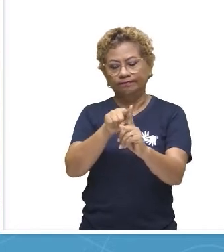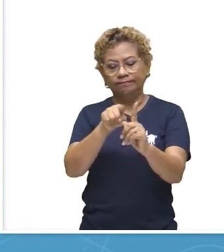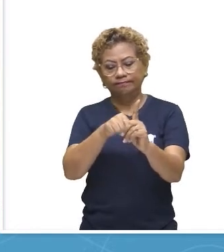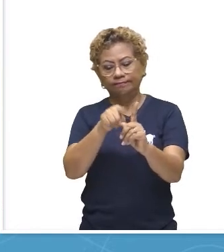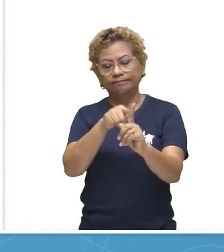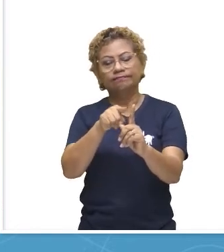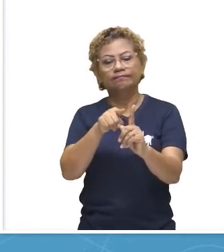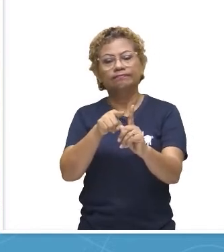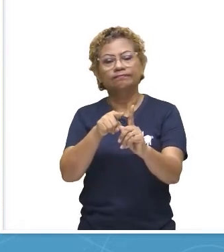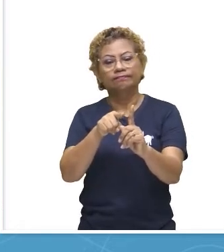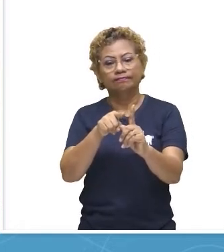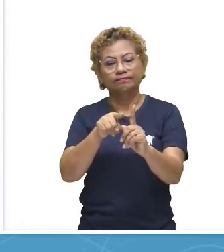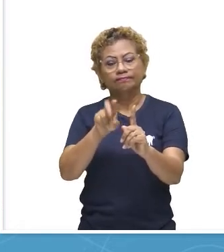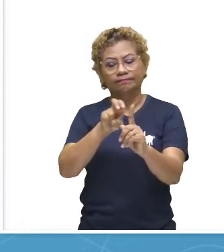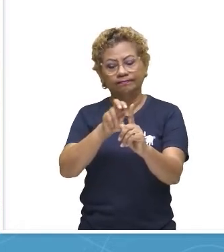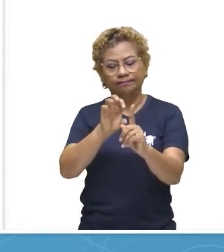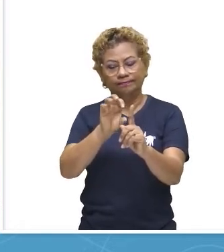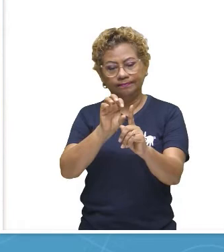E agora,